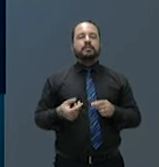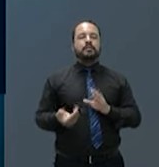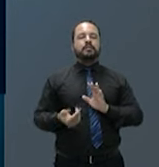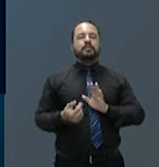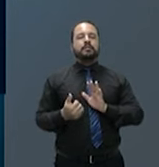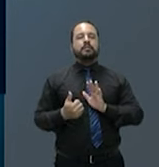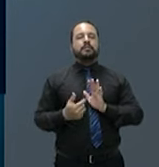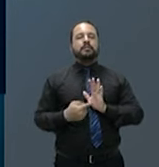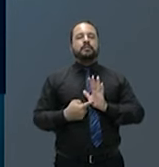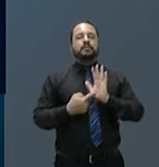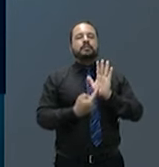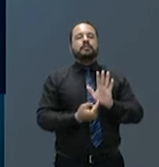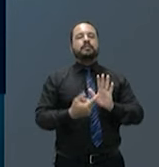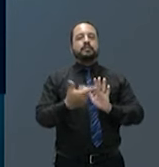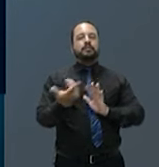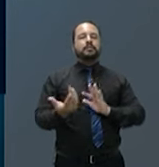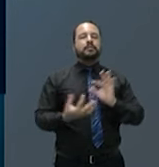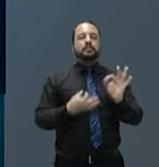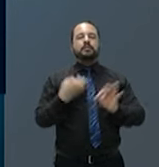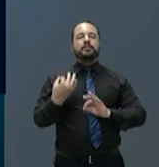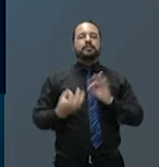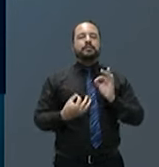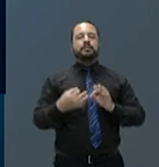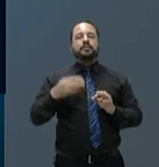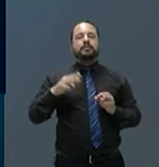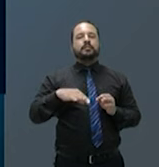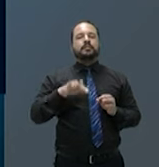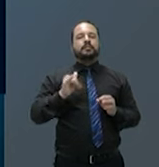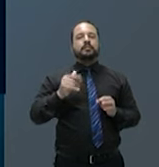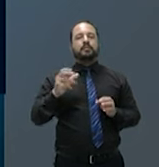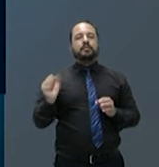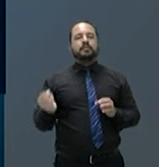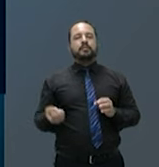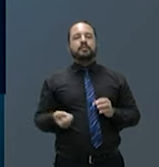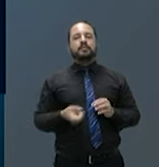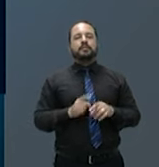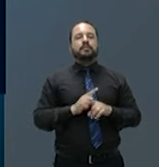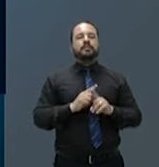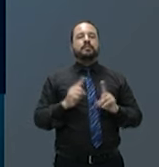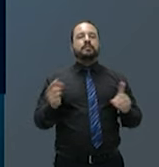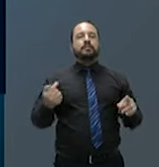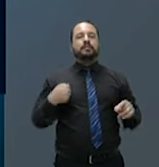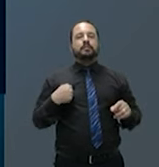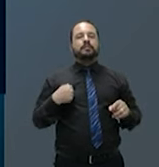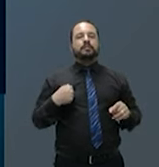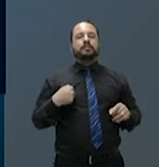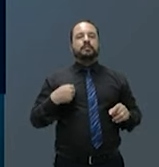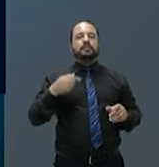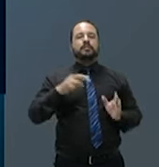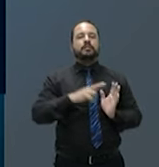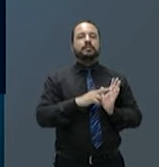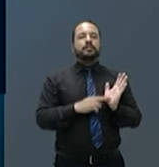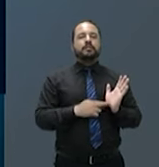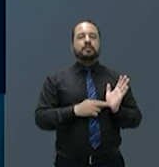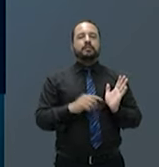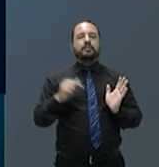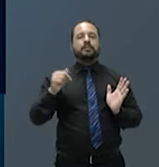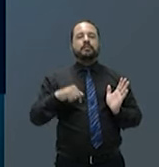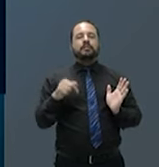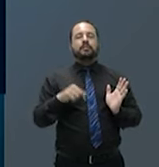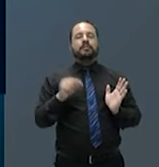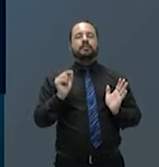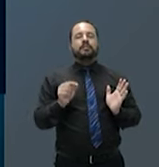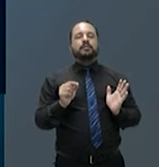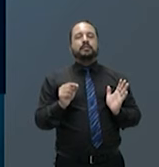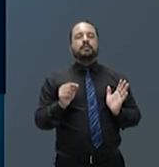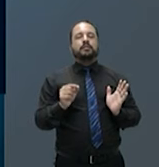também judiciosamente sua excelência ministra Raul Araújo, não, eu não estou aqui de forma alguma a